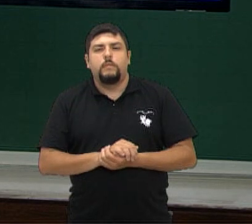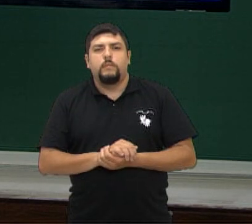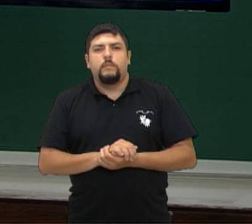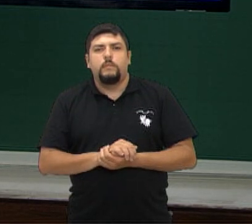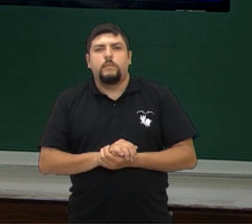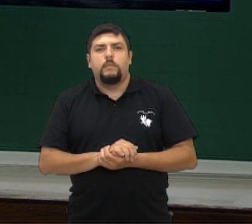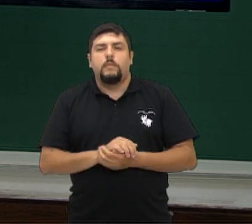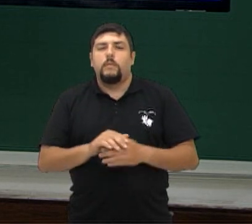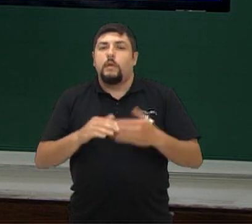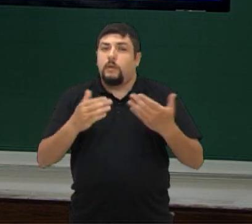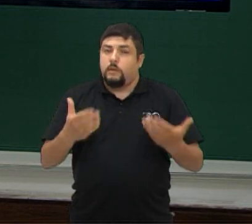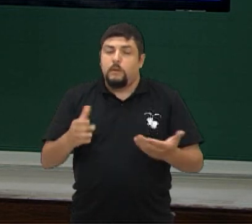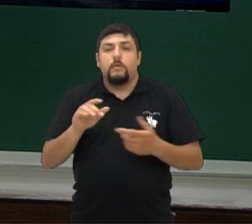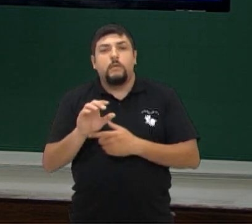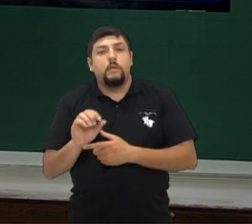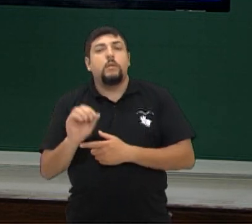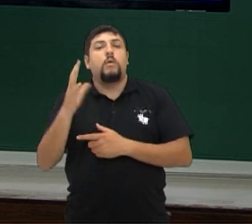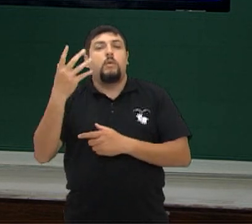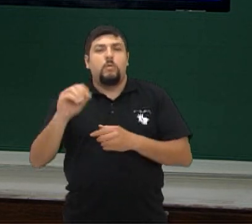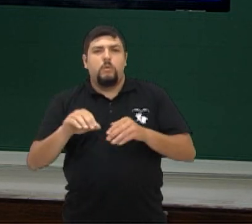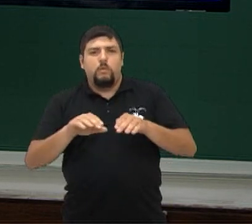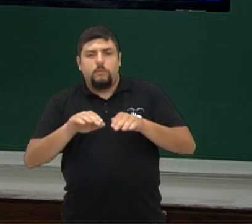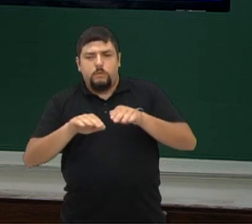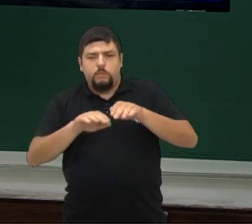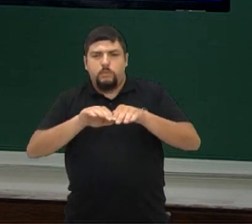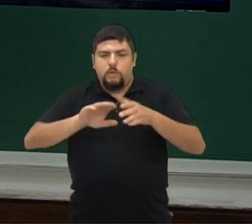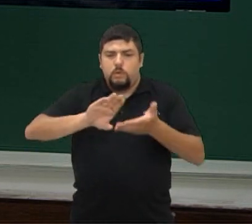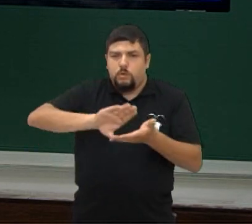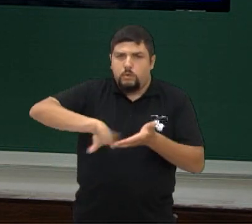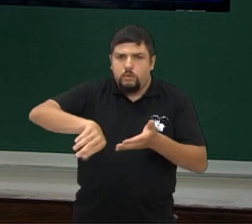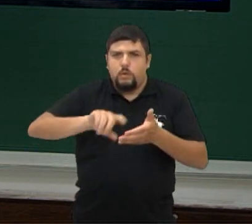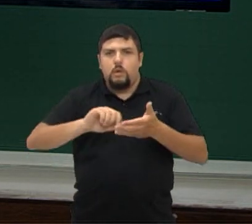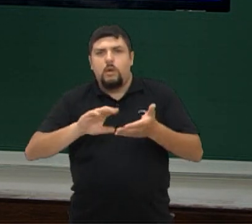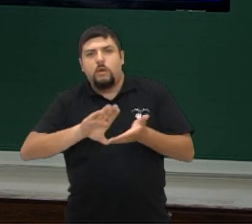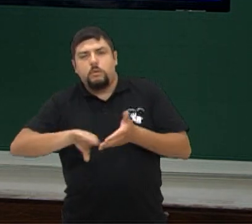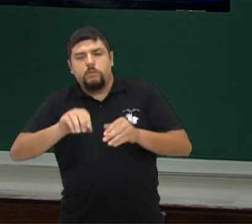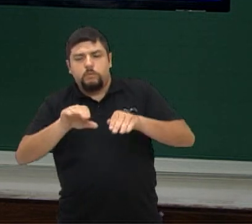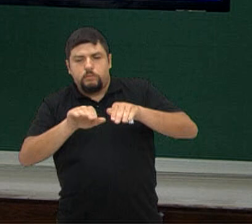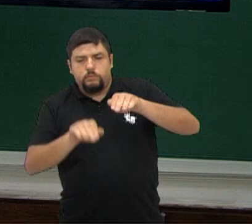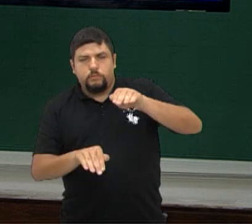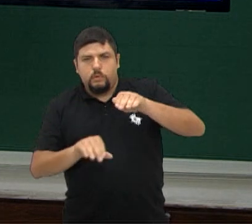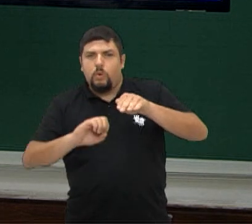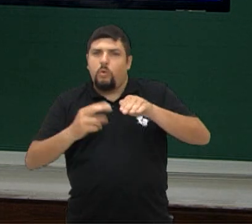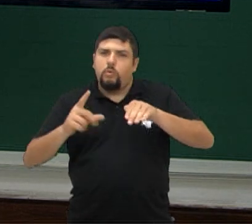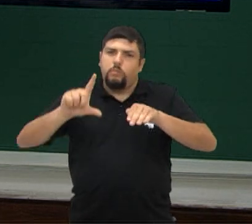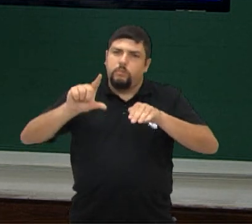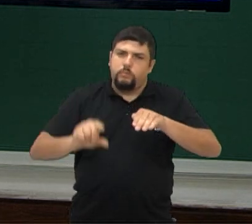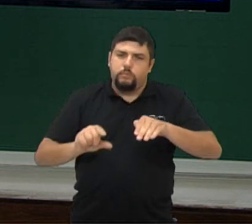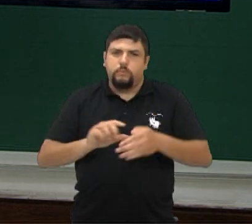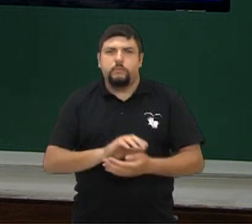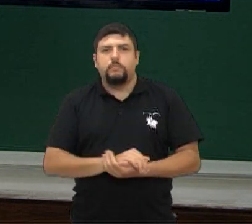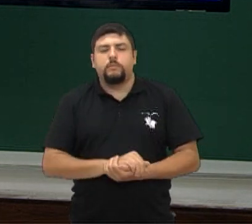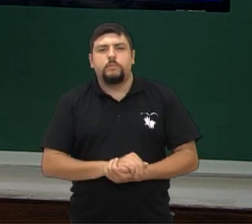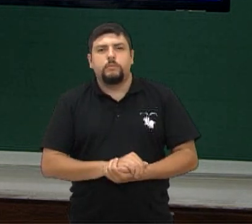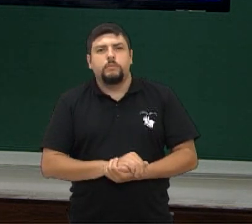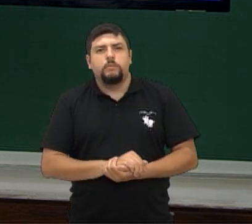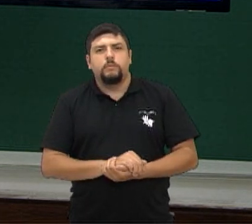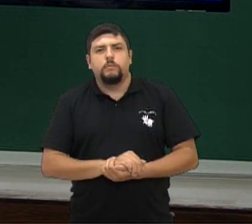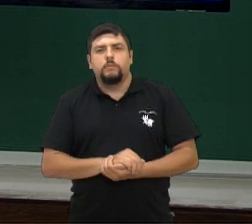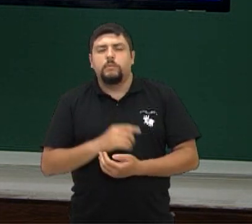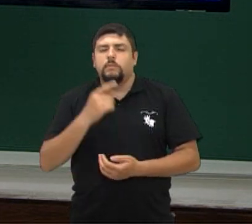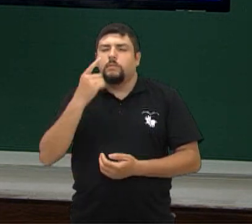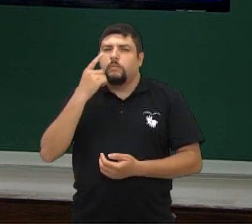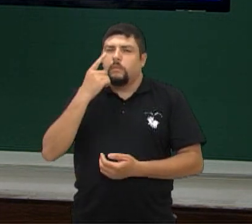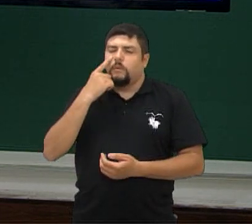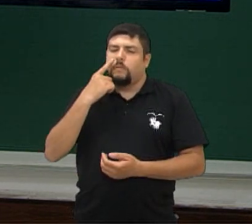isso acontece quando eu tenho adição, retirada ou diminuição da concentração. Vamos ver uma situação do